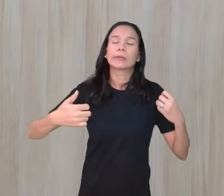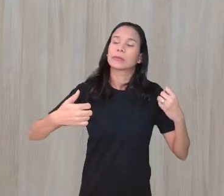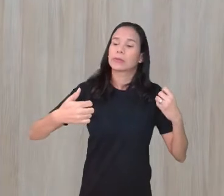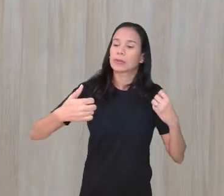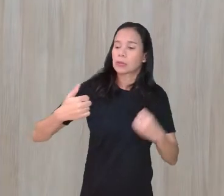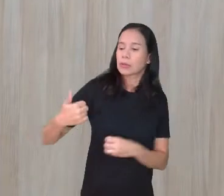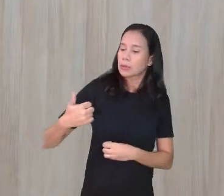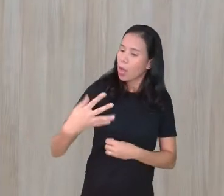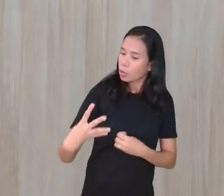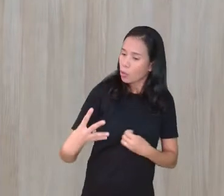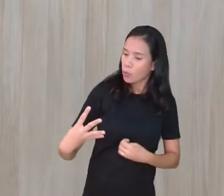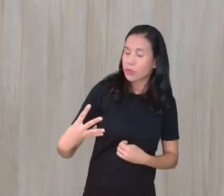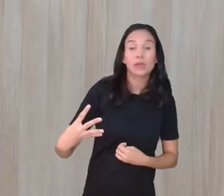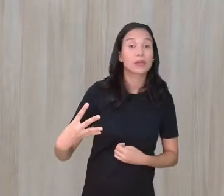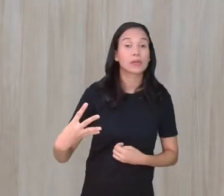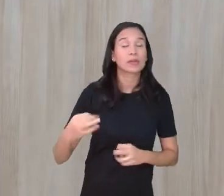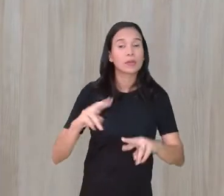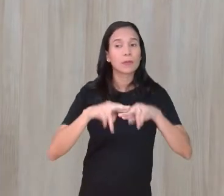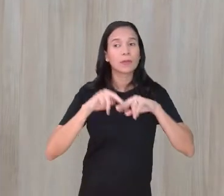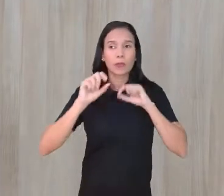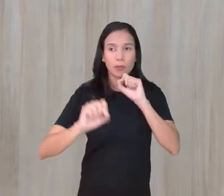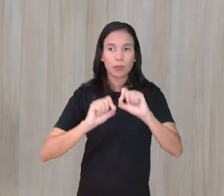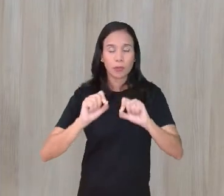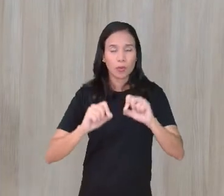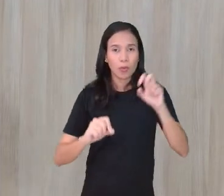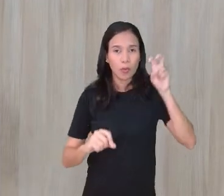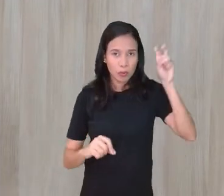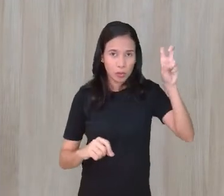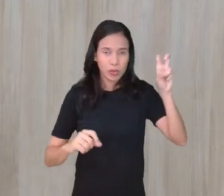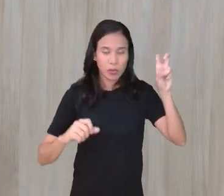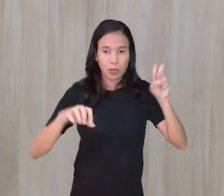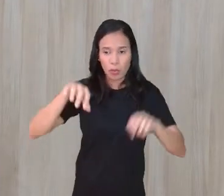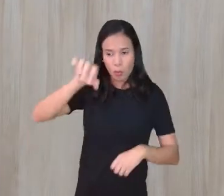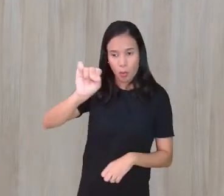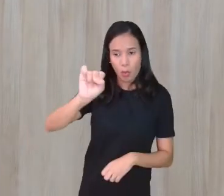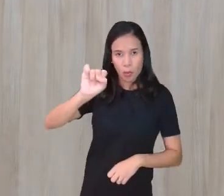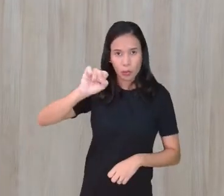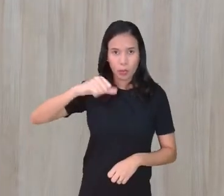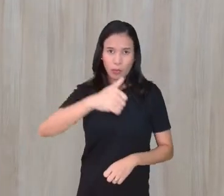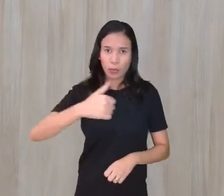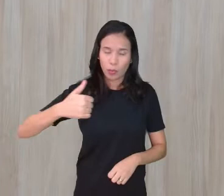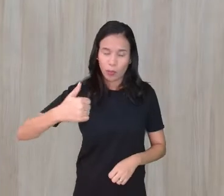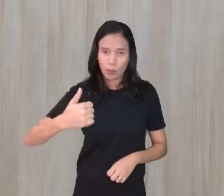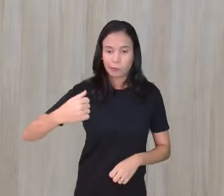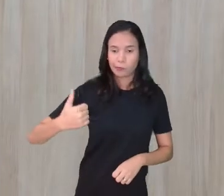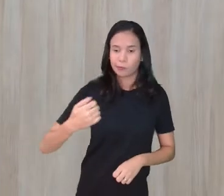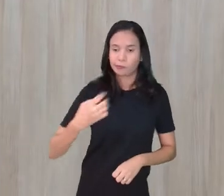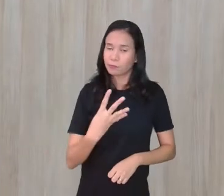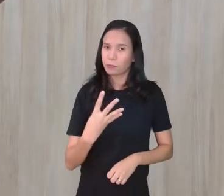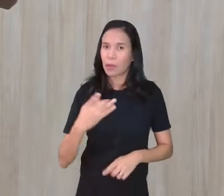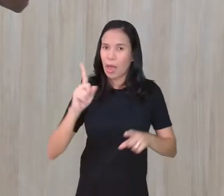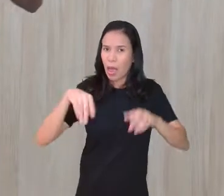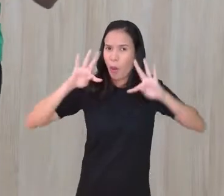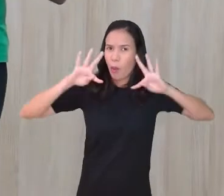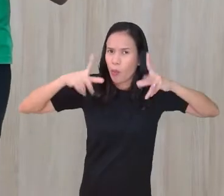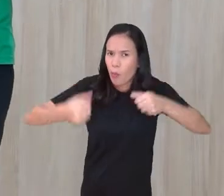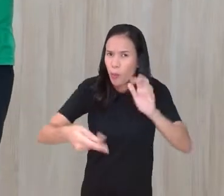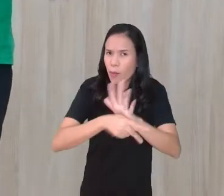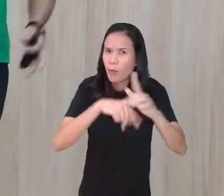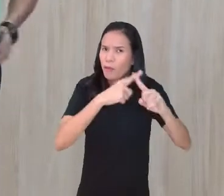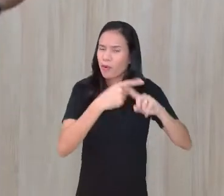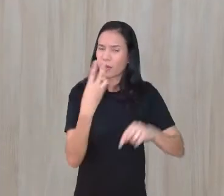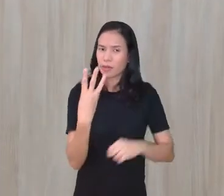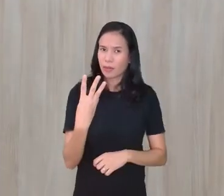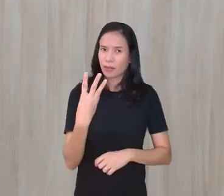3, 14. Então, o 5, o 8, o 11, o 14, são todos múltiplos